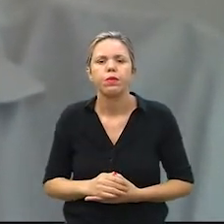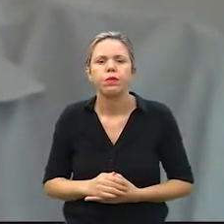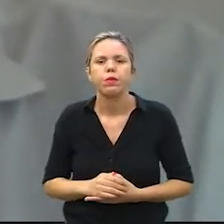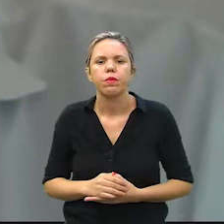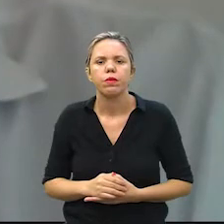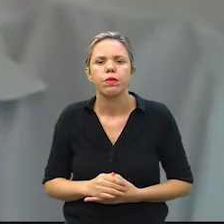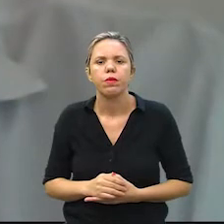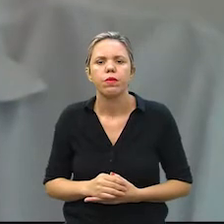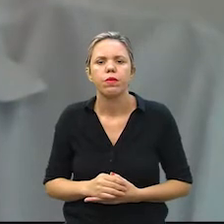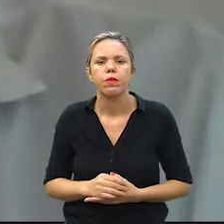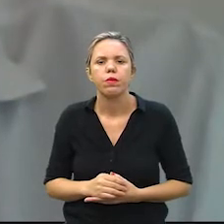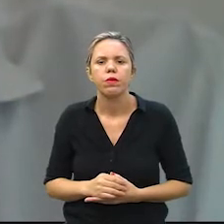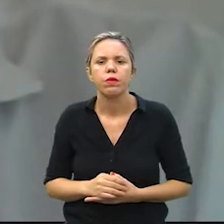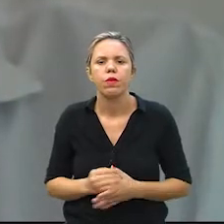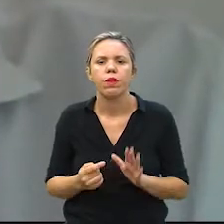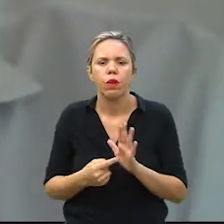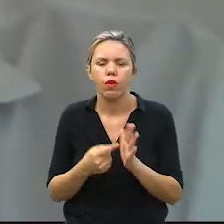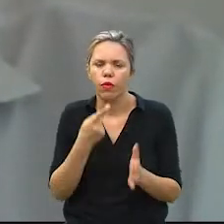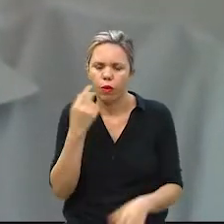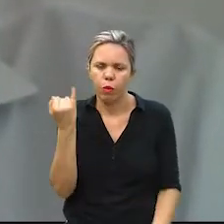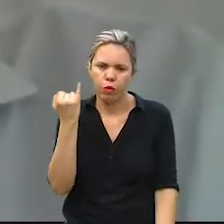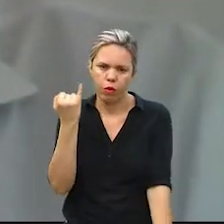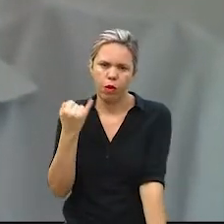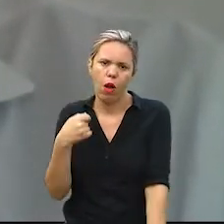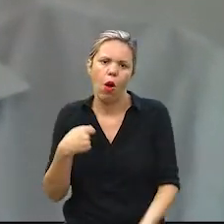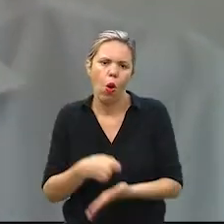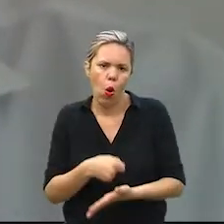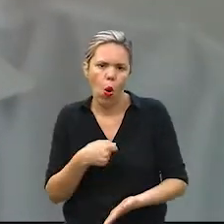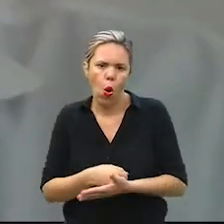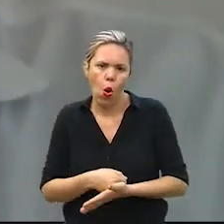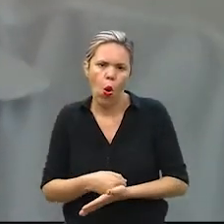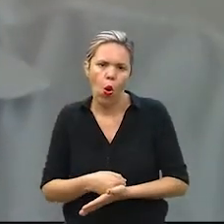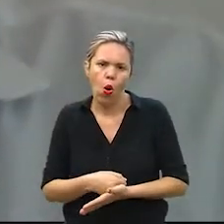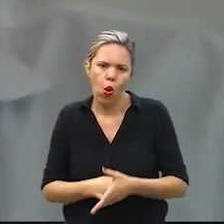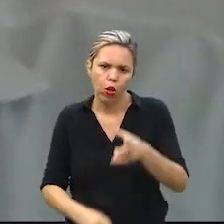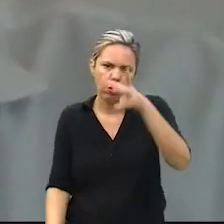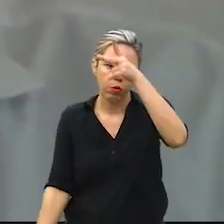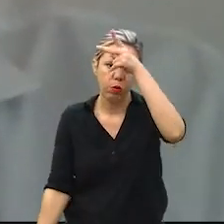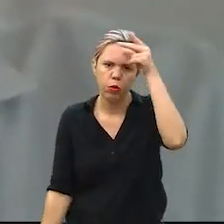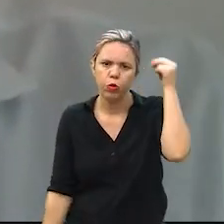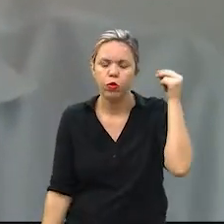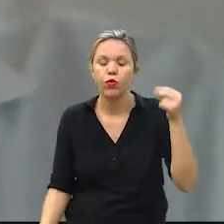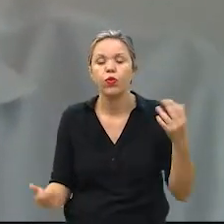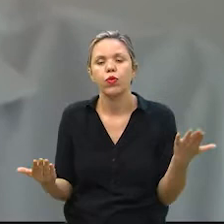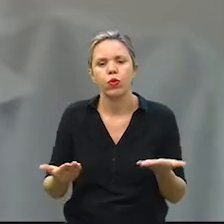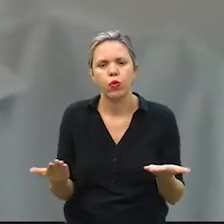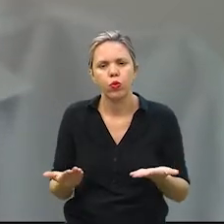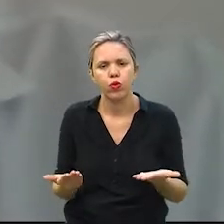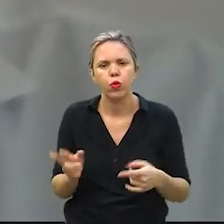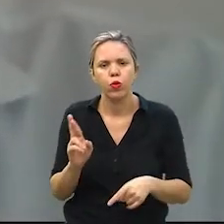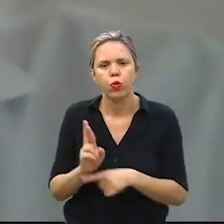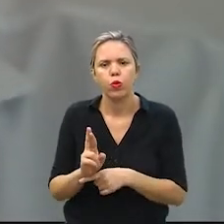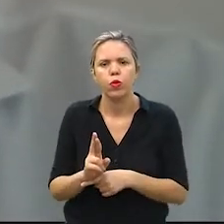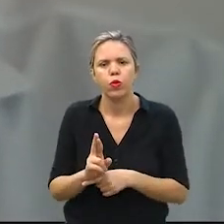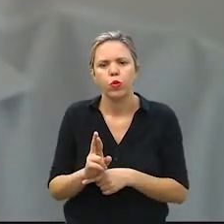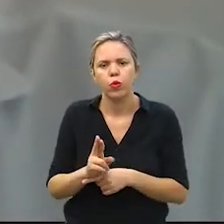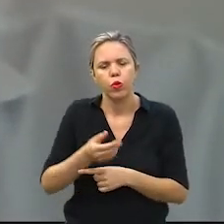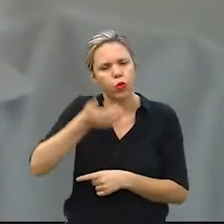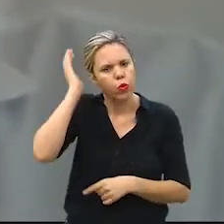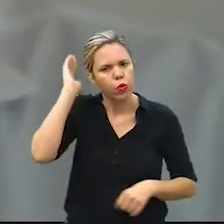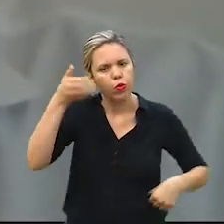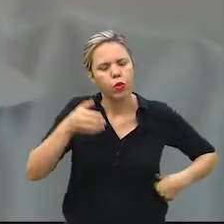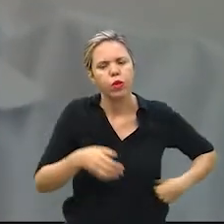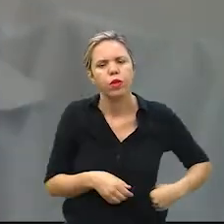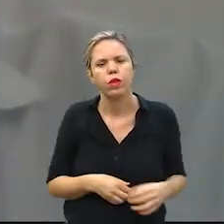Cabe aqui a pontuar que é uma obrigação do Poder Executivo, que hoje é representado pelo nosso prefeito Dário